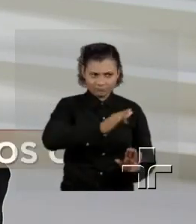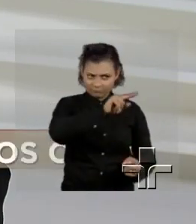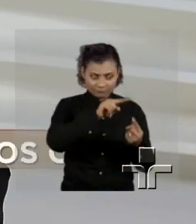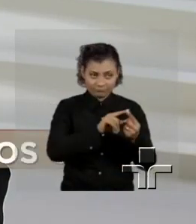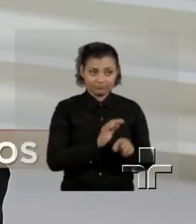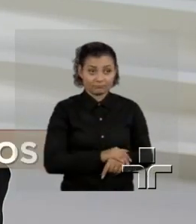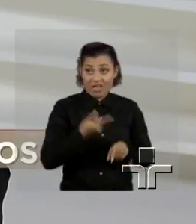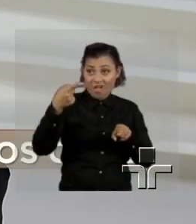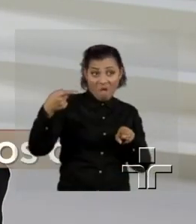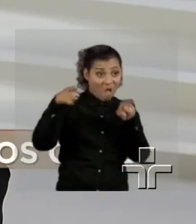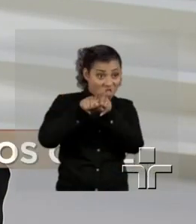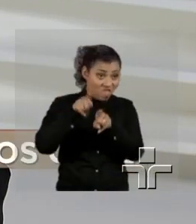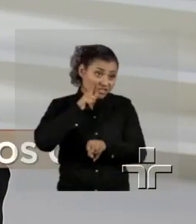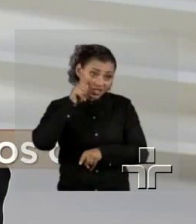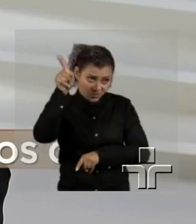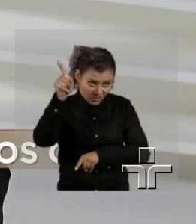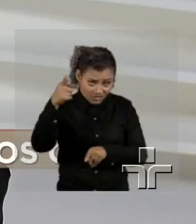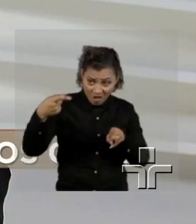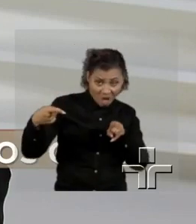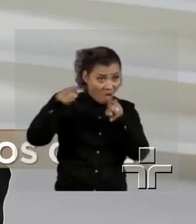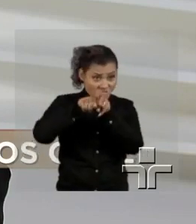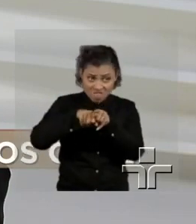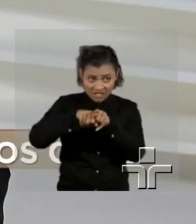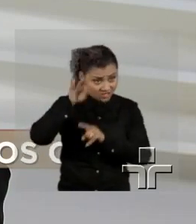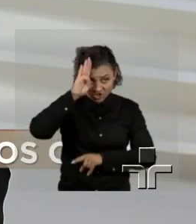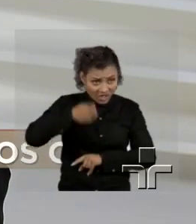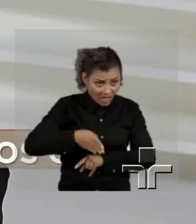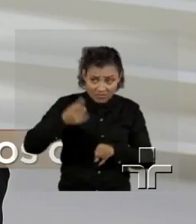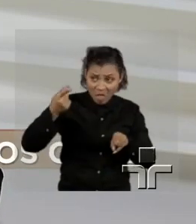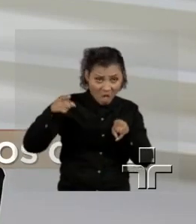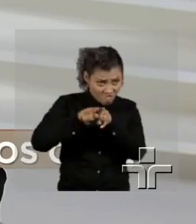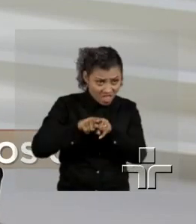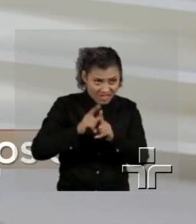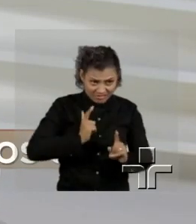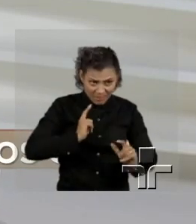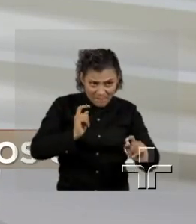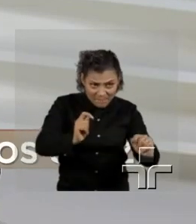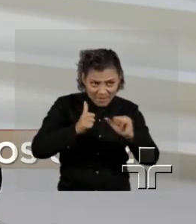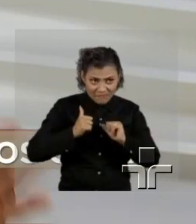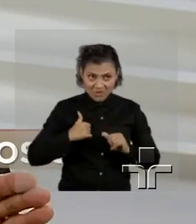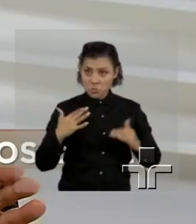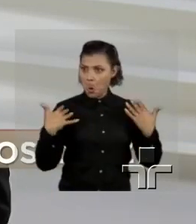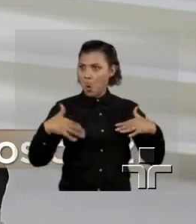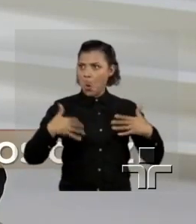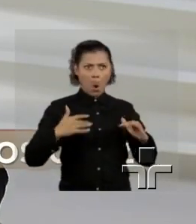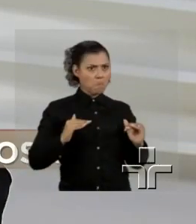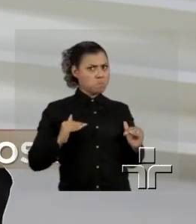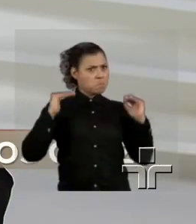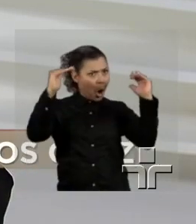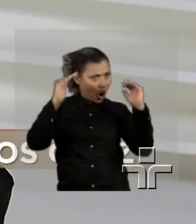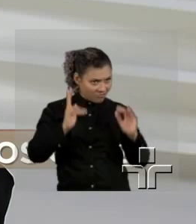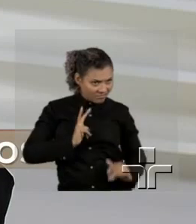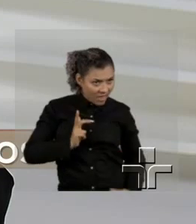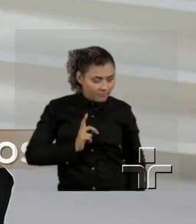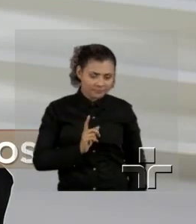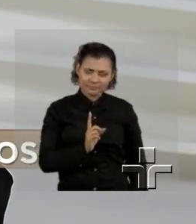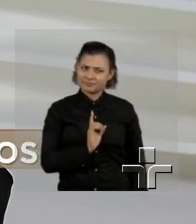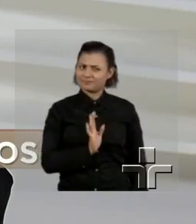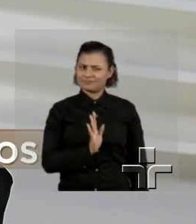pessoal. É mais por característica pessoal, de rompante, né? General, voluntarismo. General, tem 2